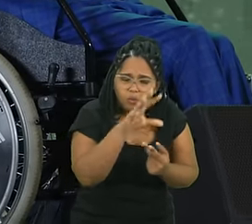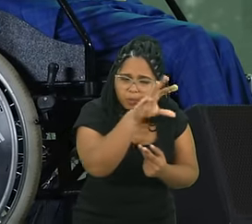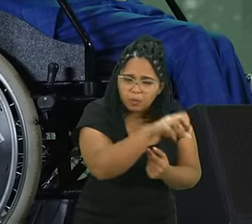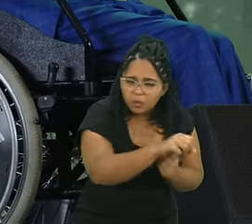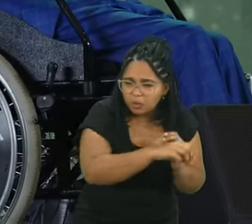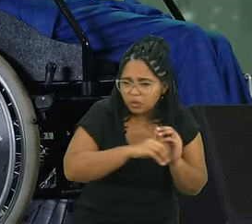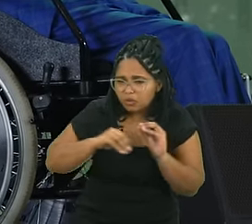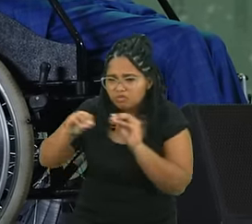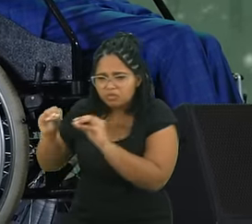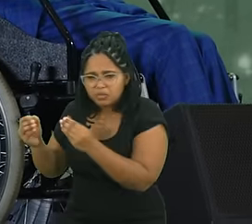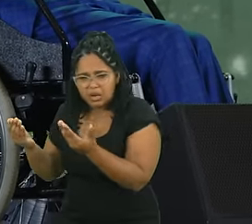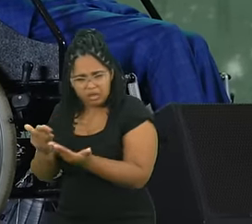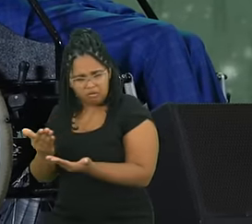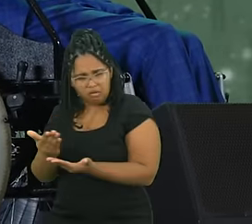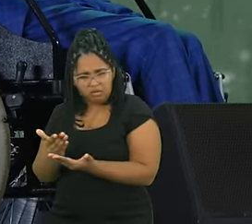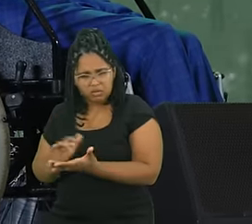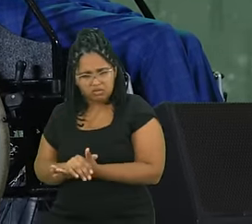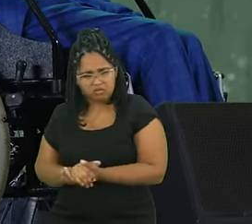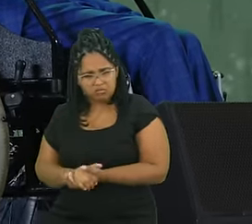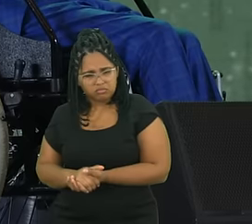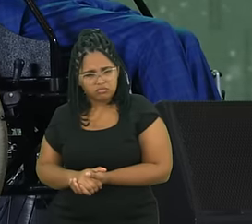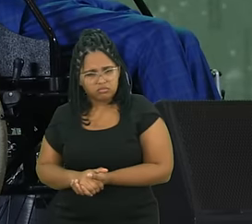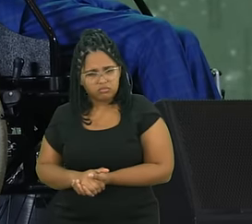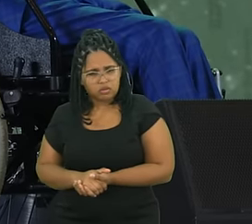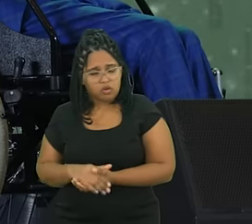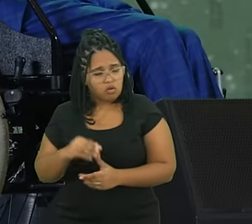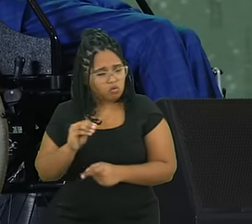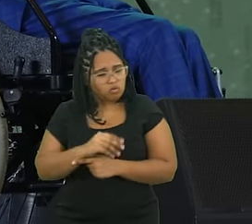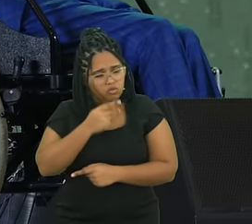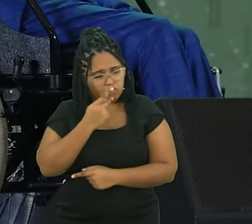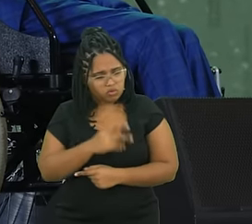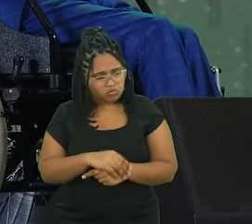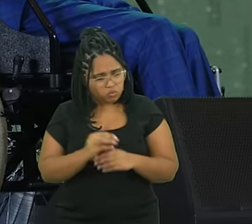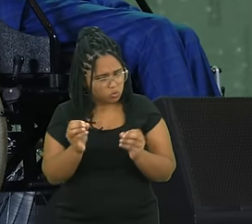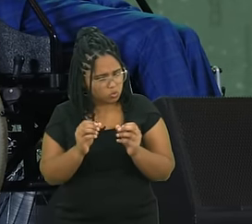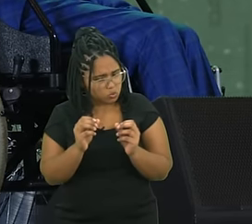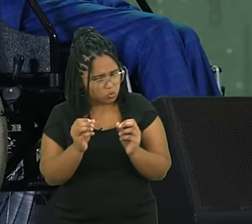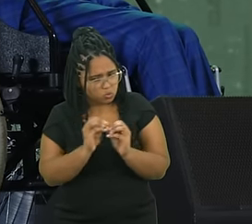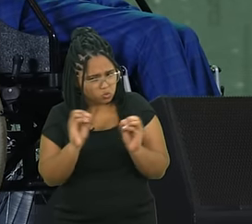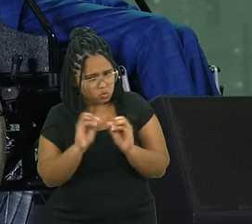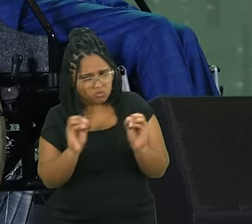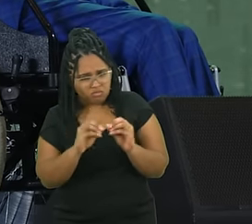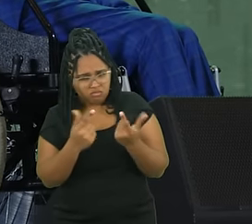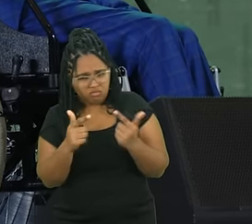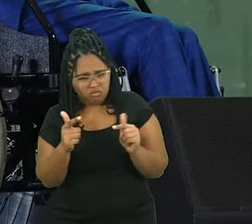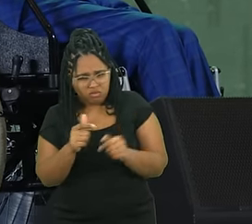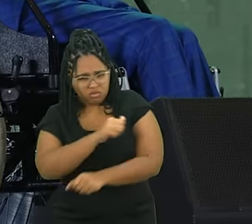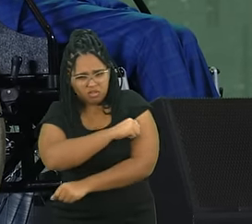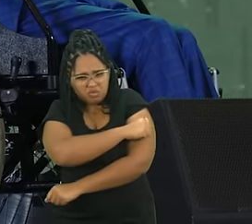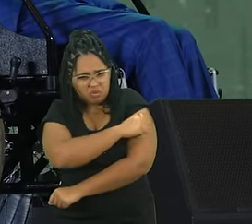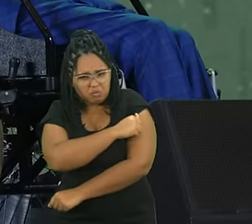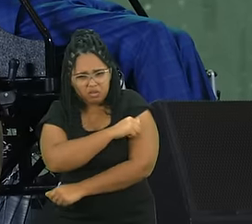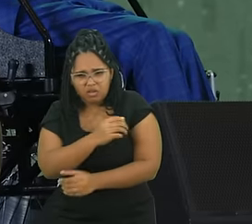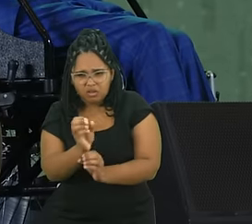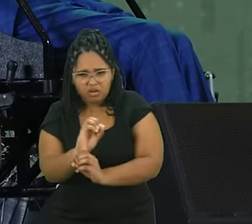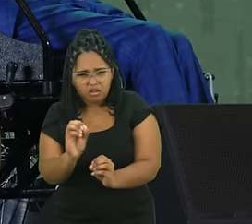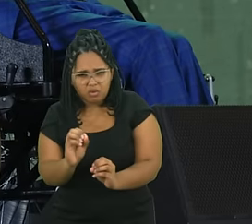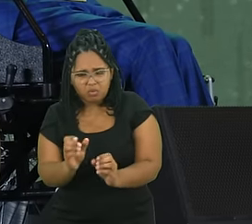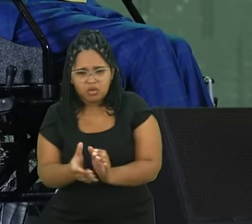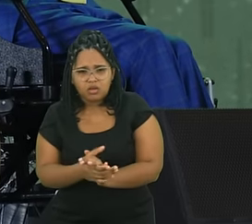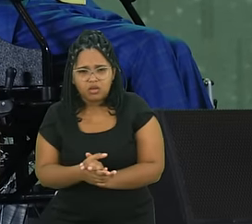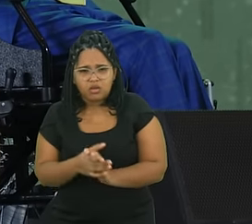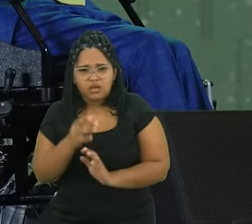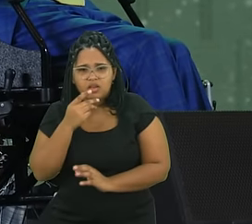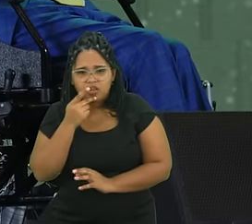E eu falei: mas... Aí o cuidador que estava junto falou assim: não, nenhuma enfermeira chegou com nenhuma blusa aqui. E ele disse que